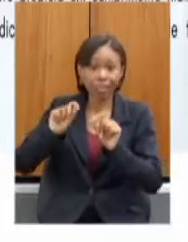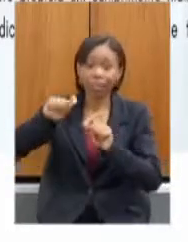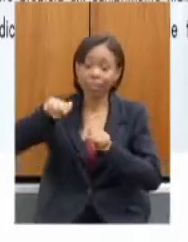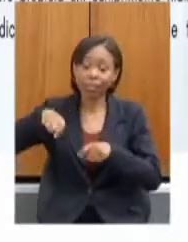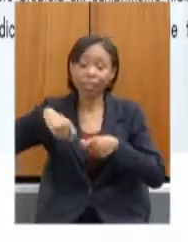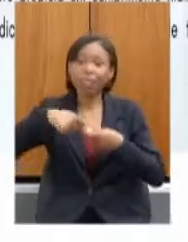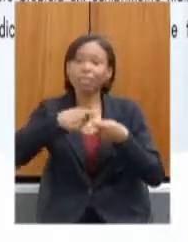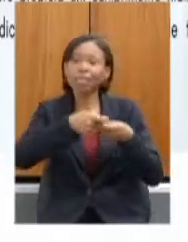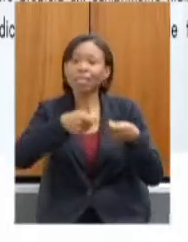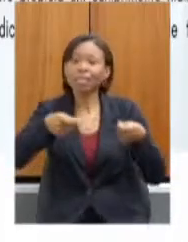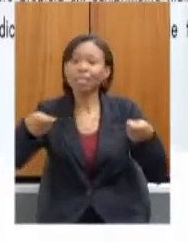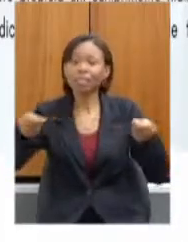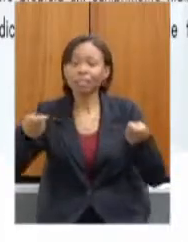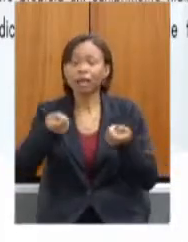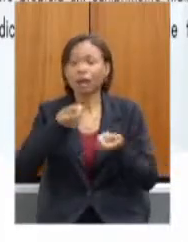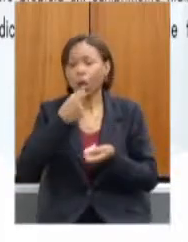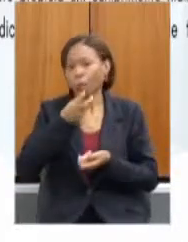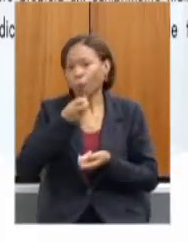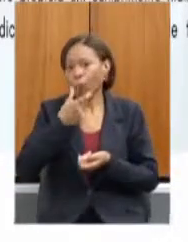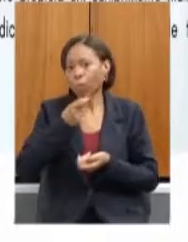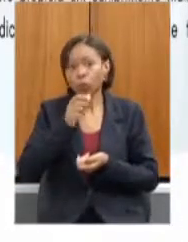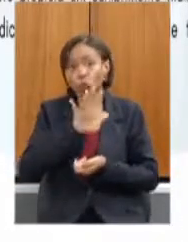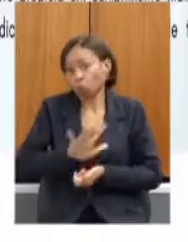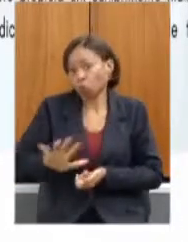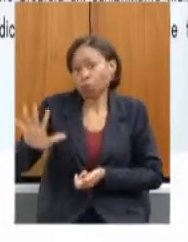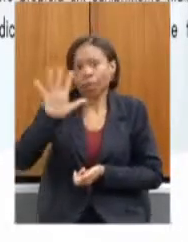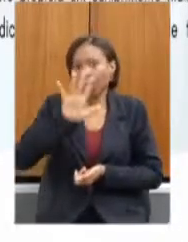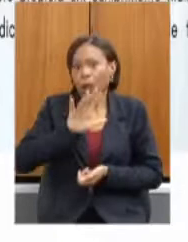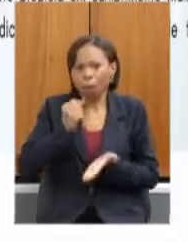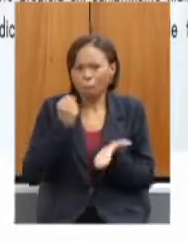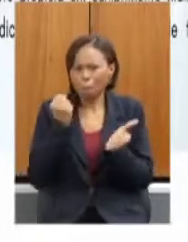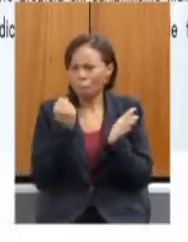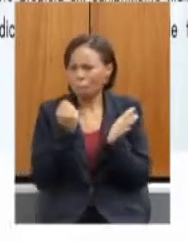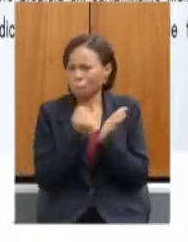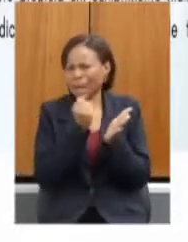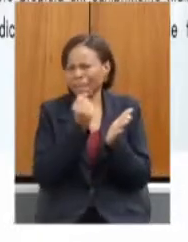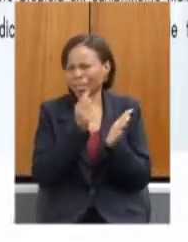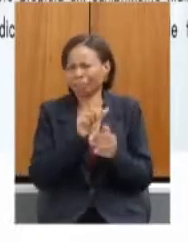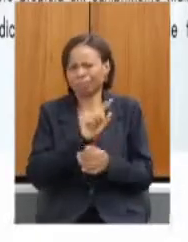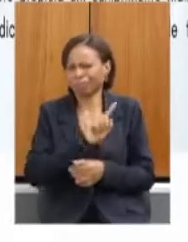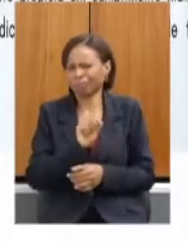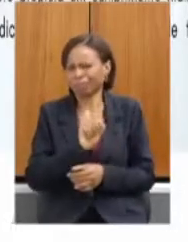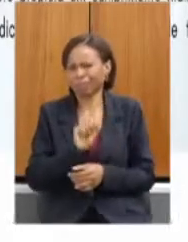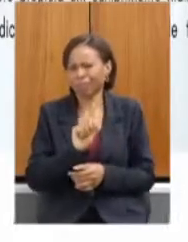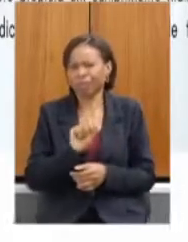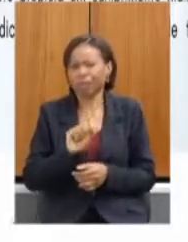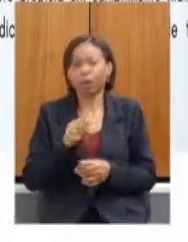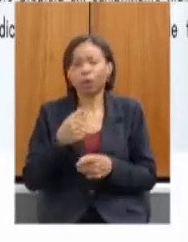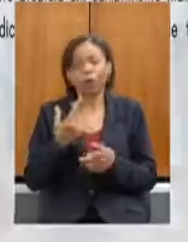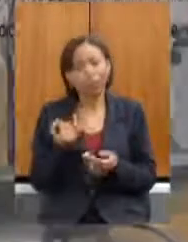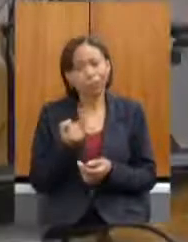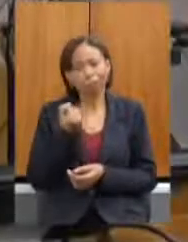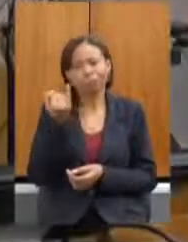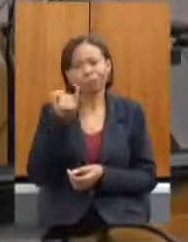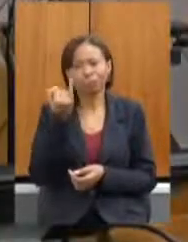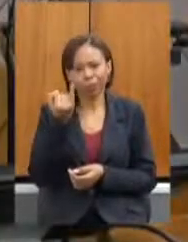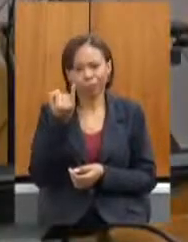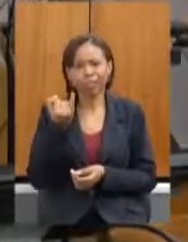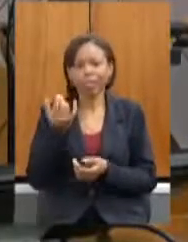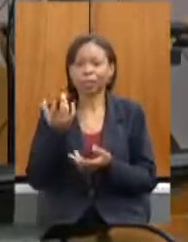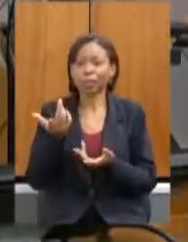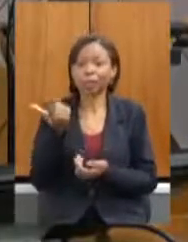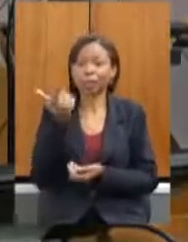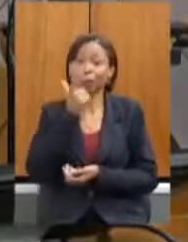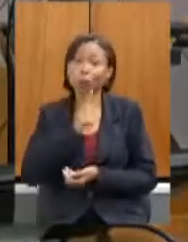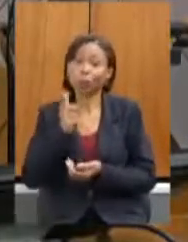de forma genérica né e não com marcas isso para nós é muito importante na forma de aquisição desses